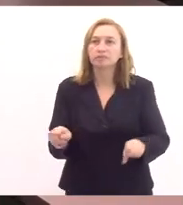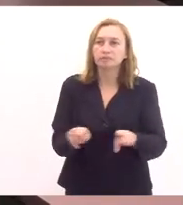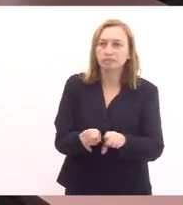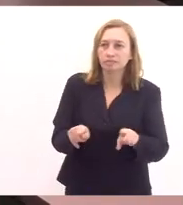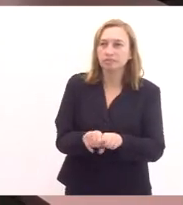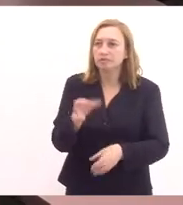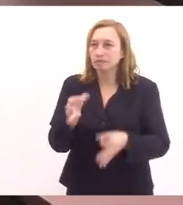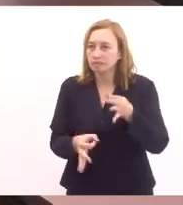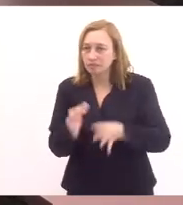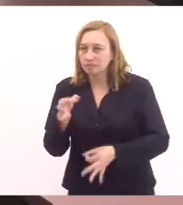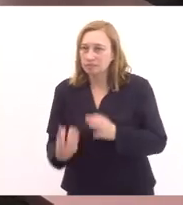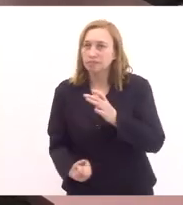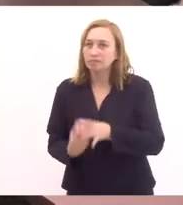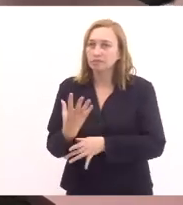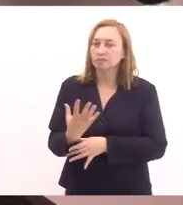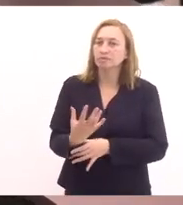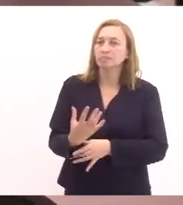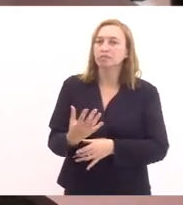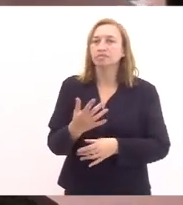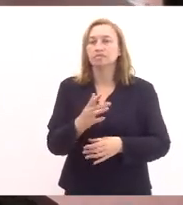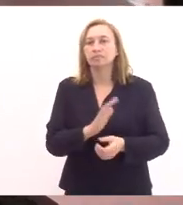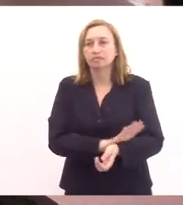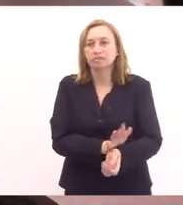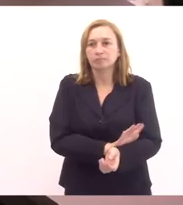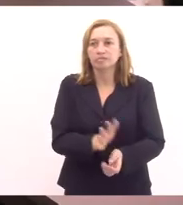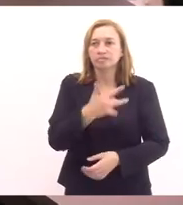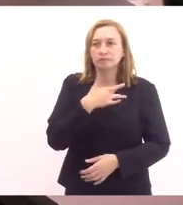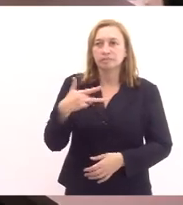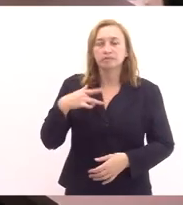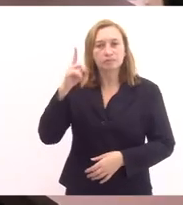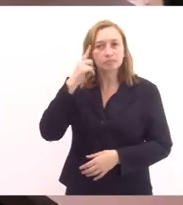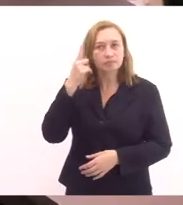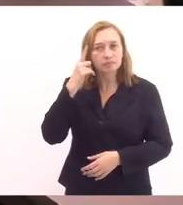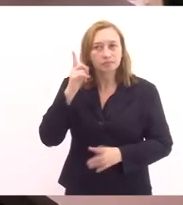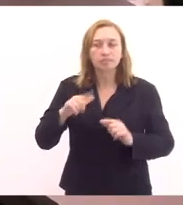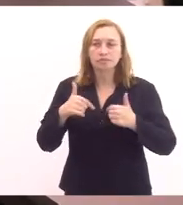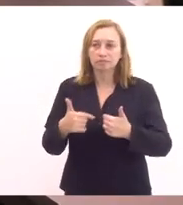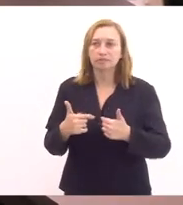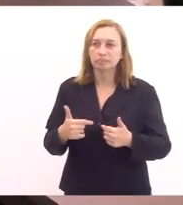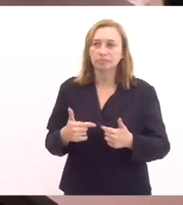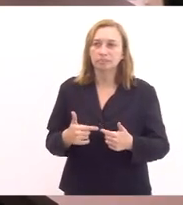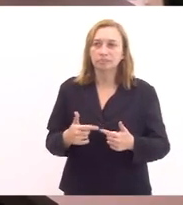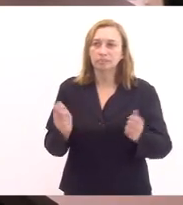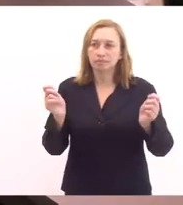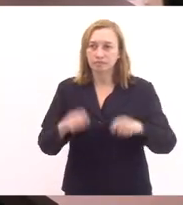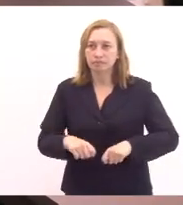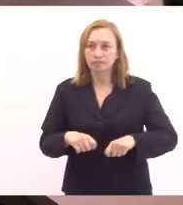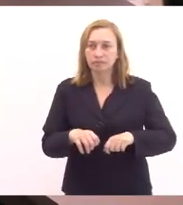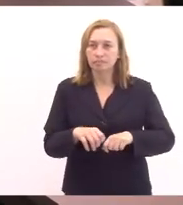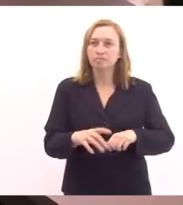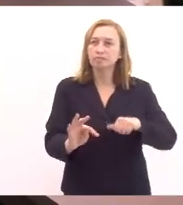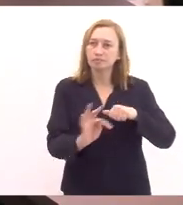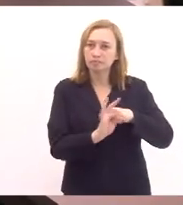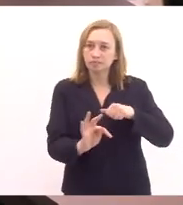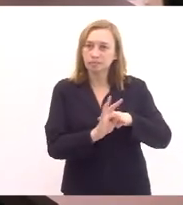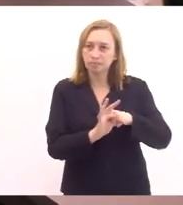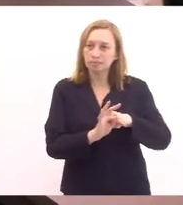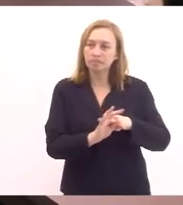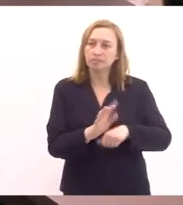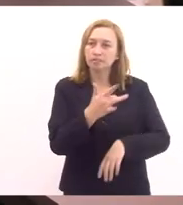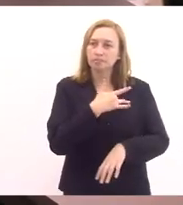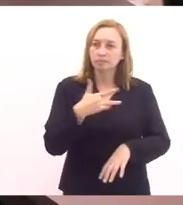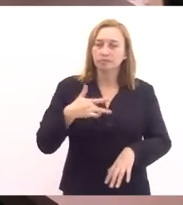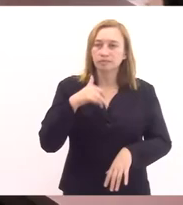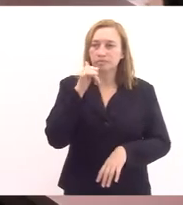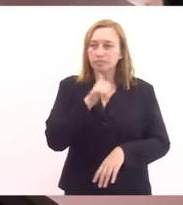e reprodutiva o racismo em saúde e a gente pensar nas nossas ações né Para Além de capacitações técnicas que tratem da Saúde